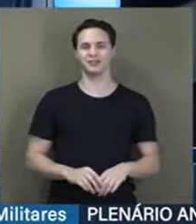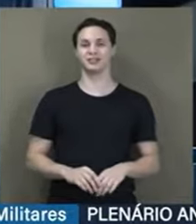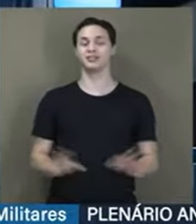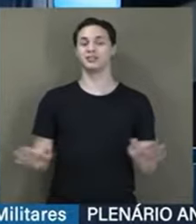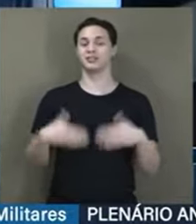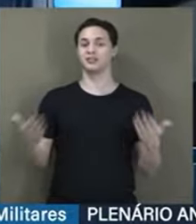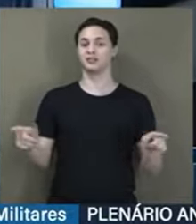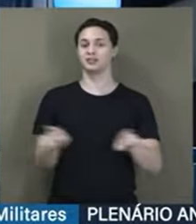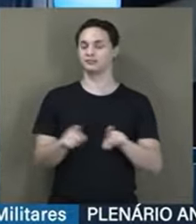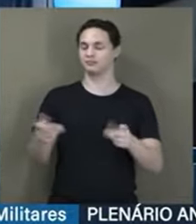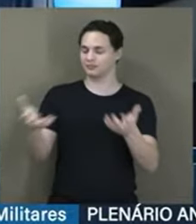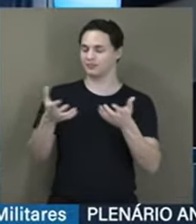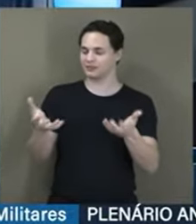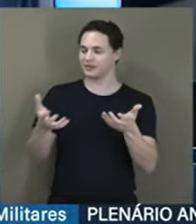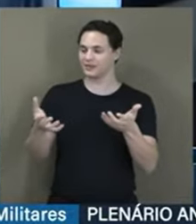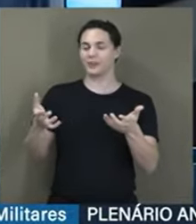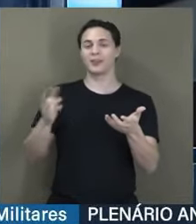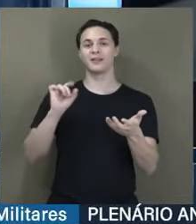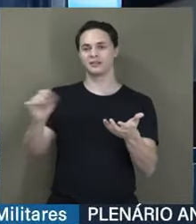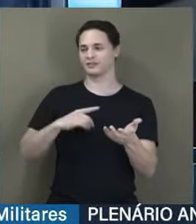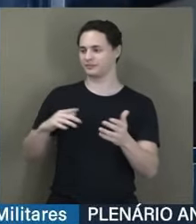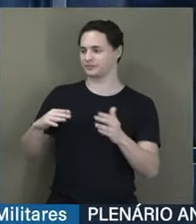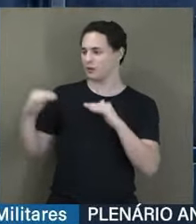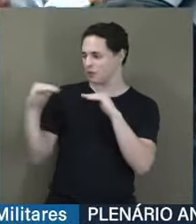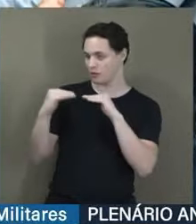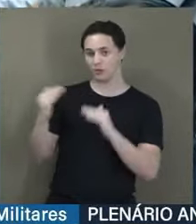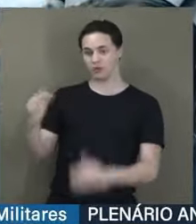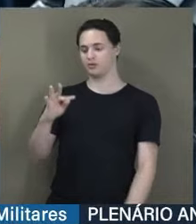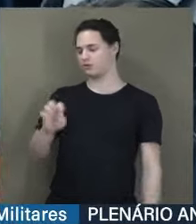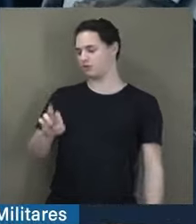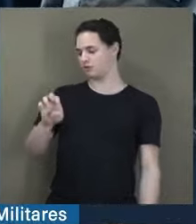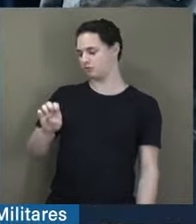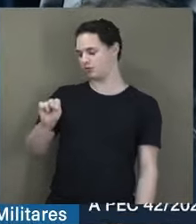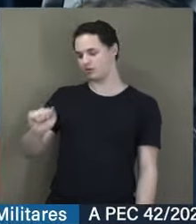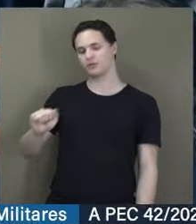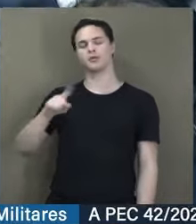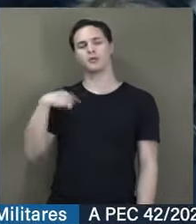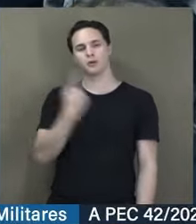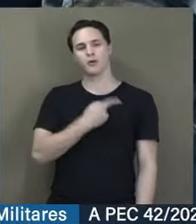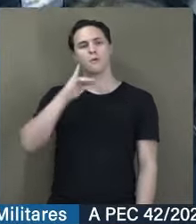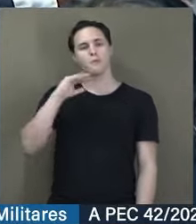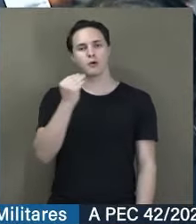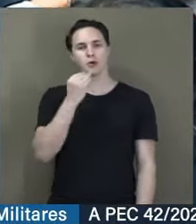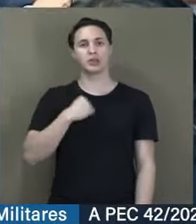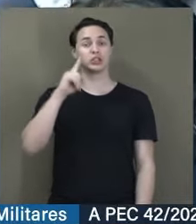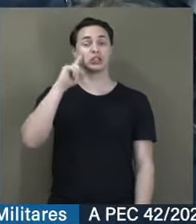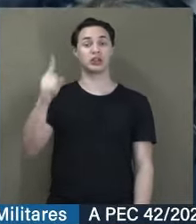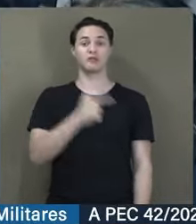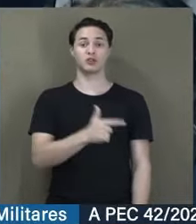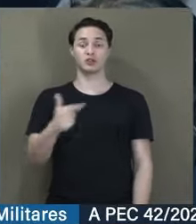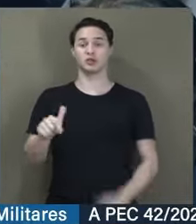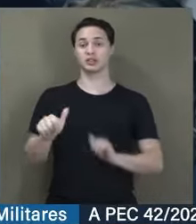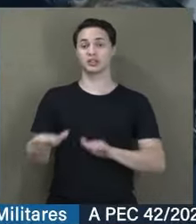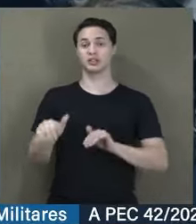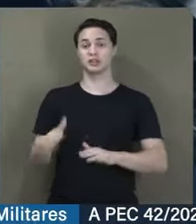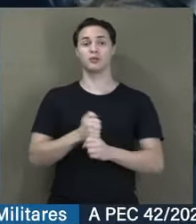obrigado. Eu queria também me somar à senadora Tereza Cristina, ao senador Sérgio Moro. Tive a oportunidade, no dia 22 de setembro